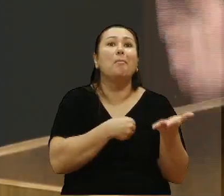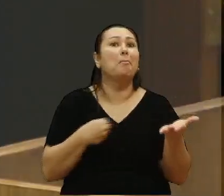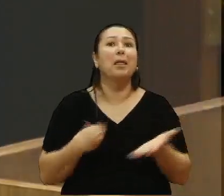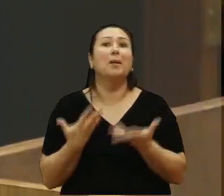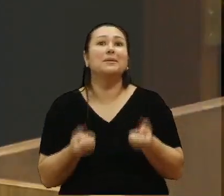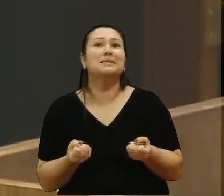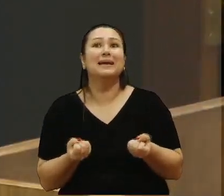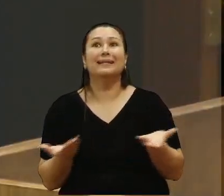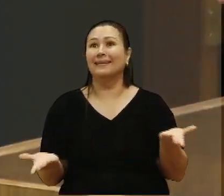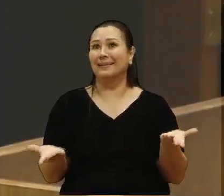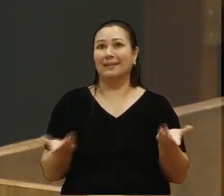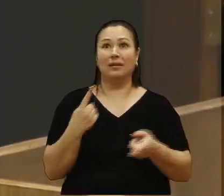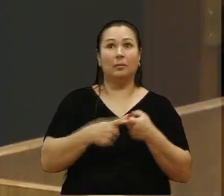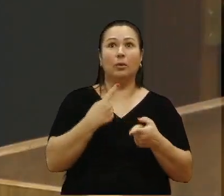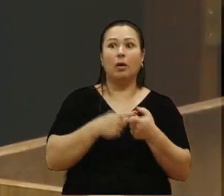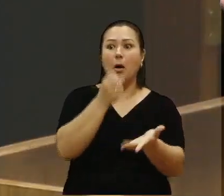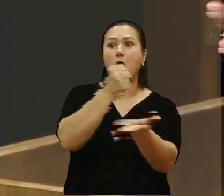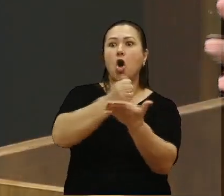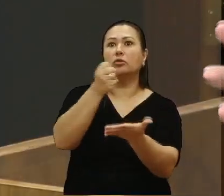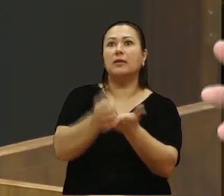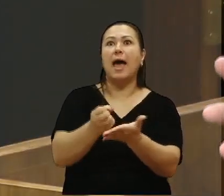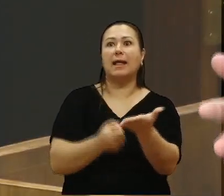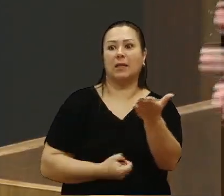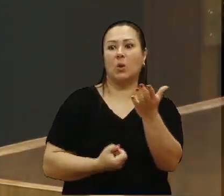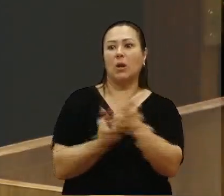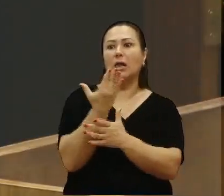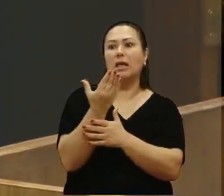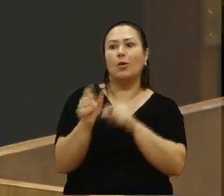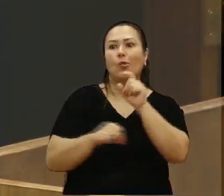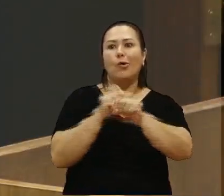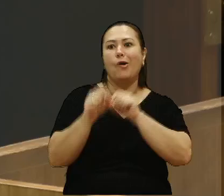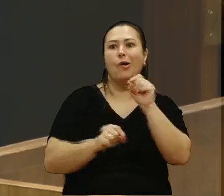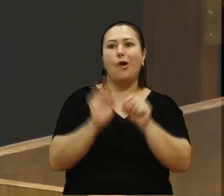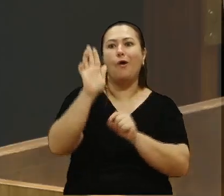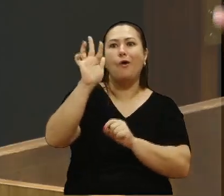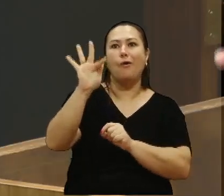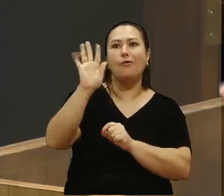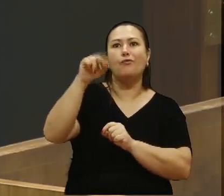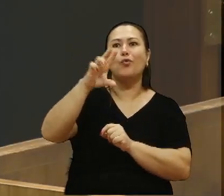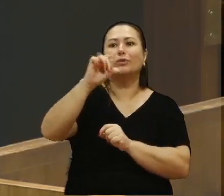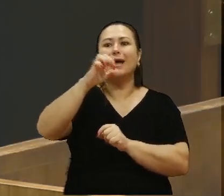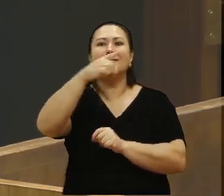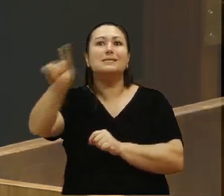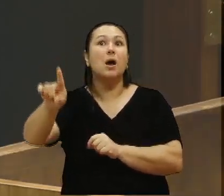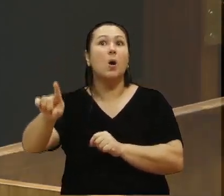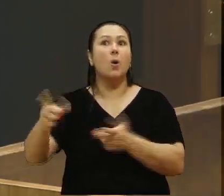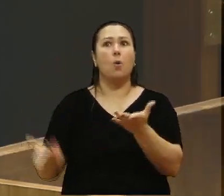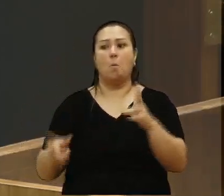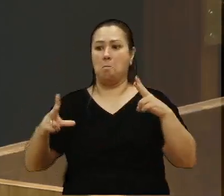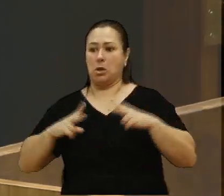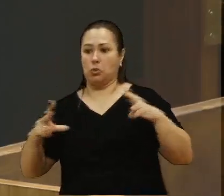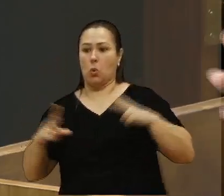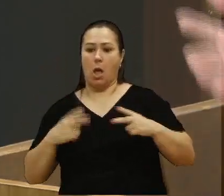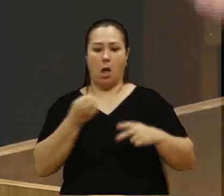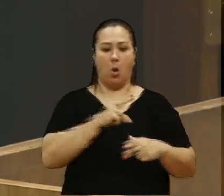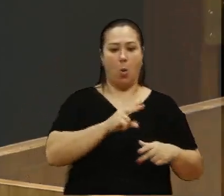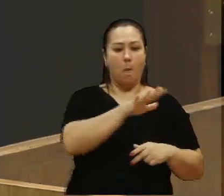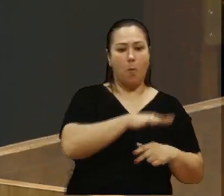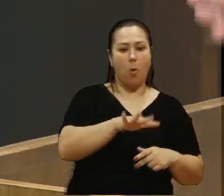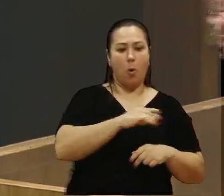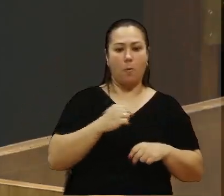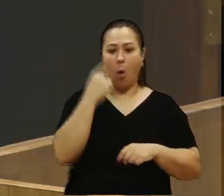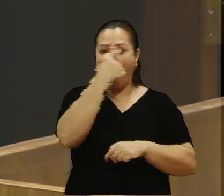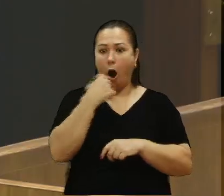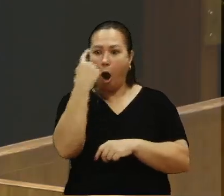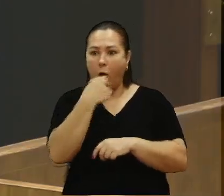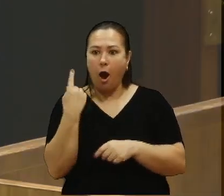assumem? Por que não se contrata, não se cria uma fundação de caráter público e privado para contratar horas médicas